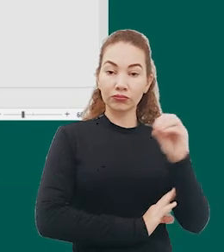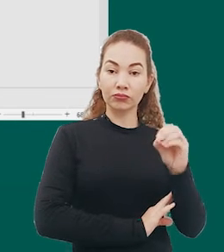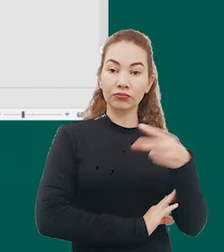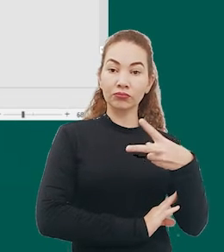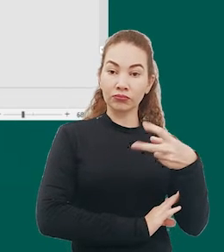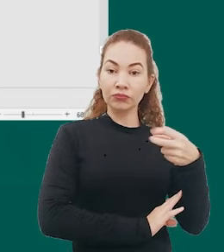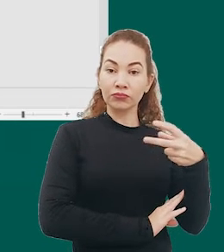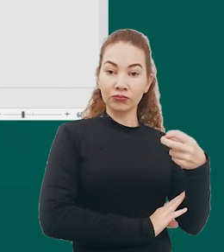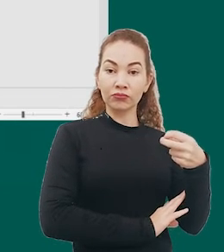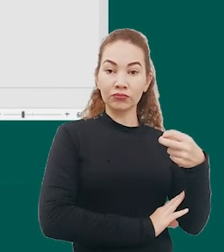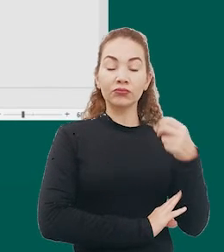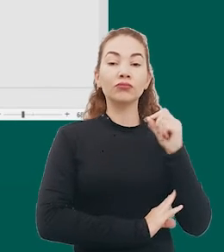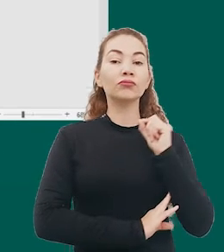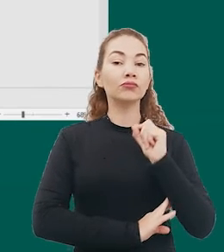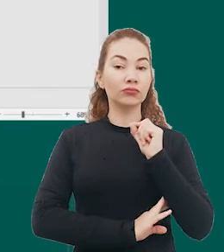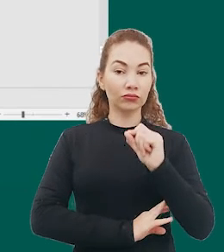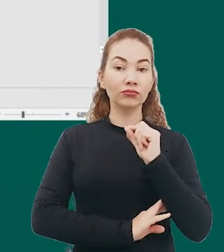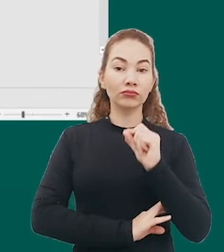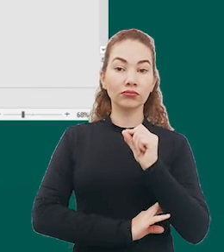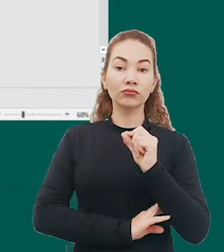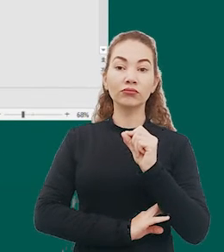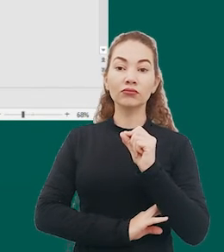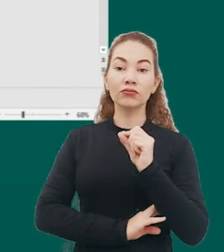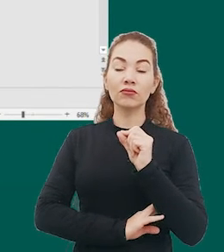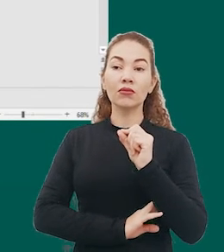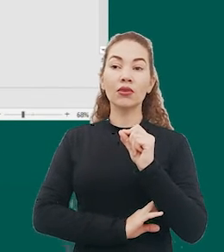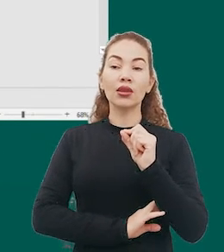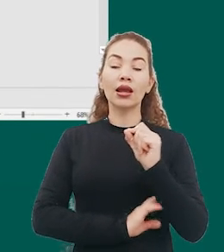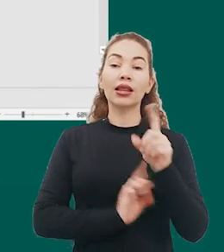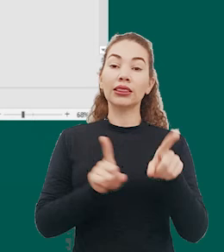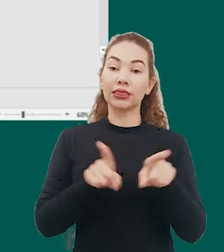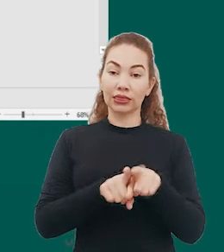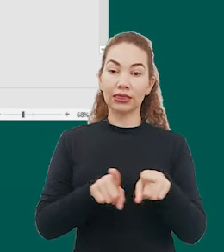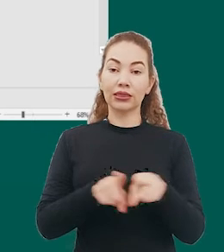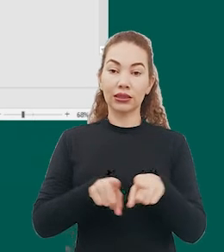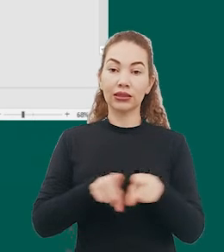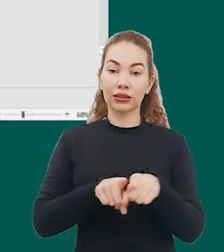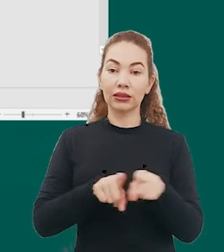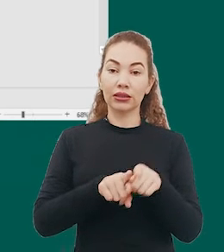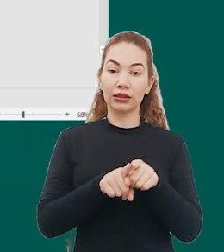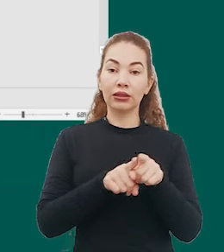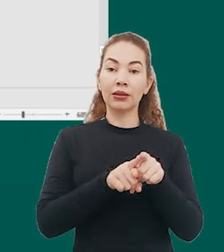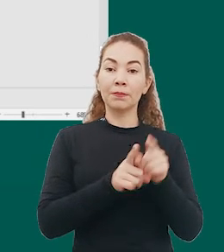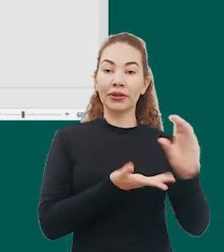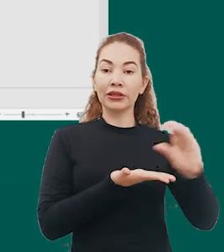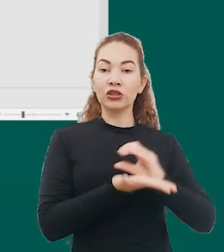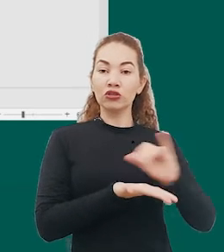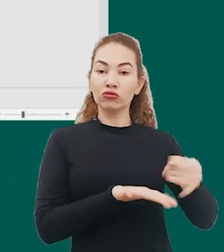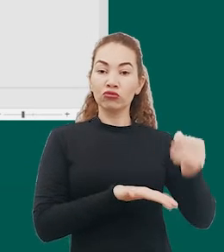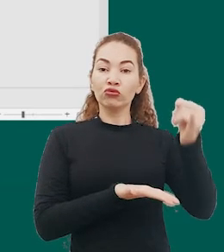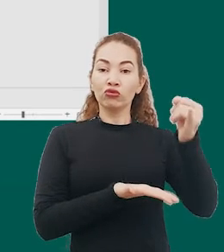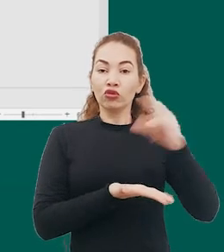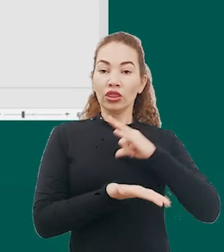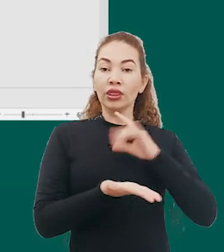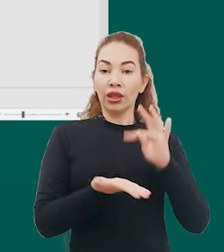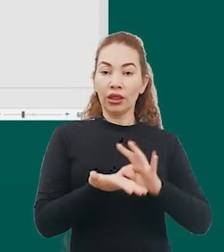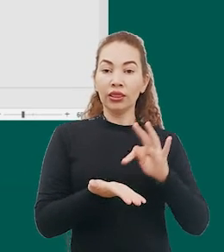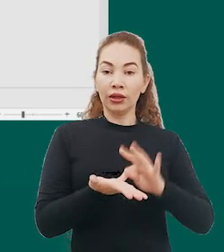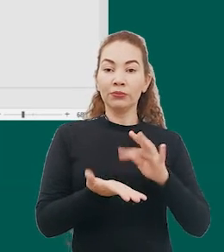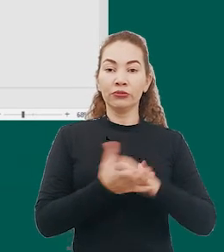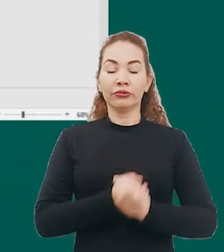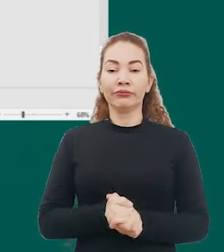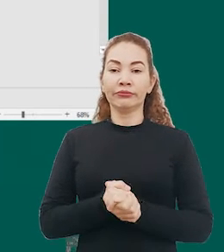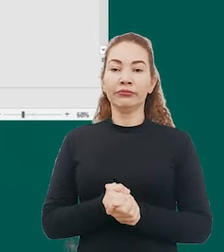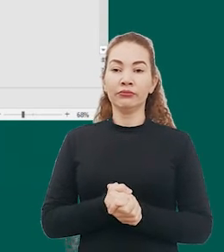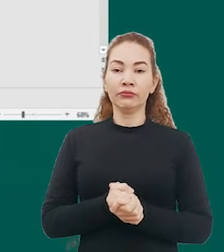de 2020, são considerados também rendimentos tributáveis. E uma vez